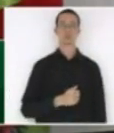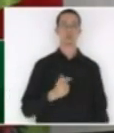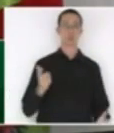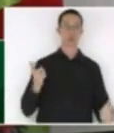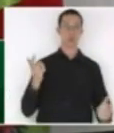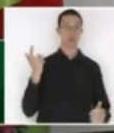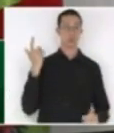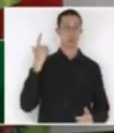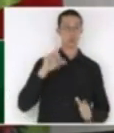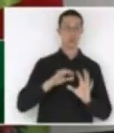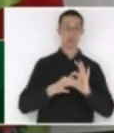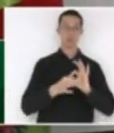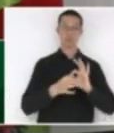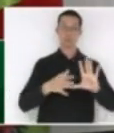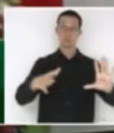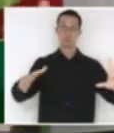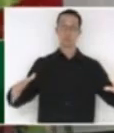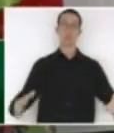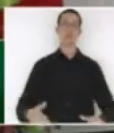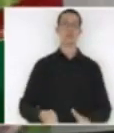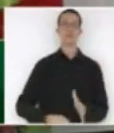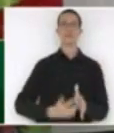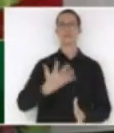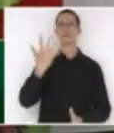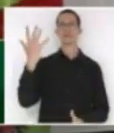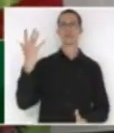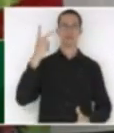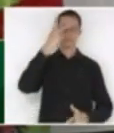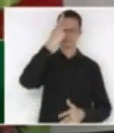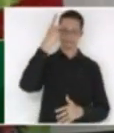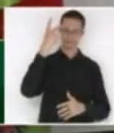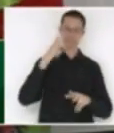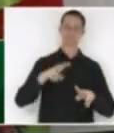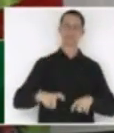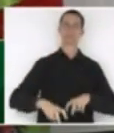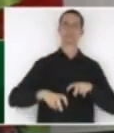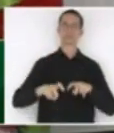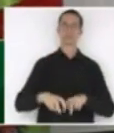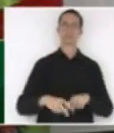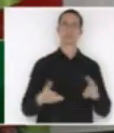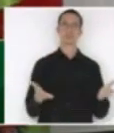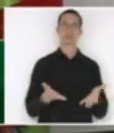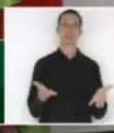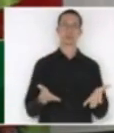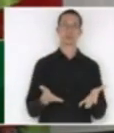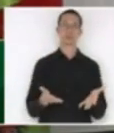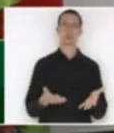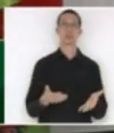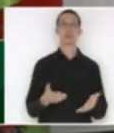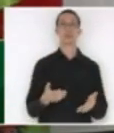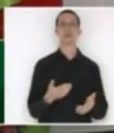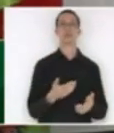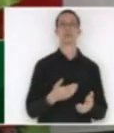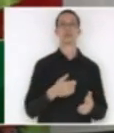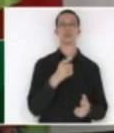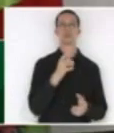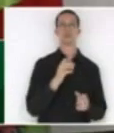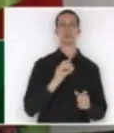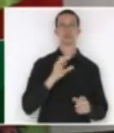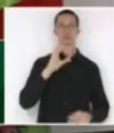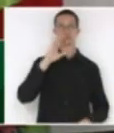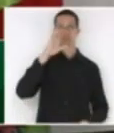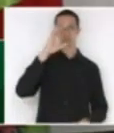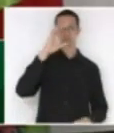de agricultores e também agora cidadãos da cidade, né, urbanos, portanto, não